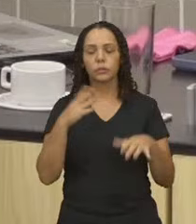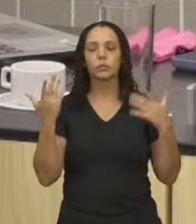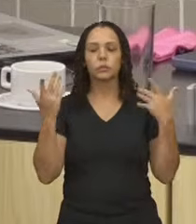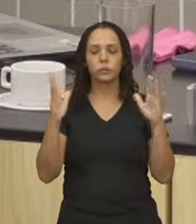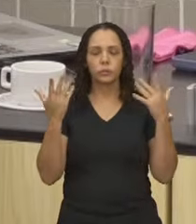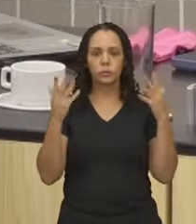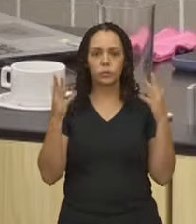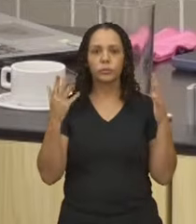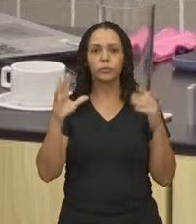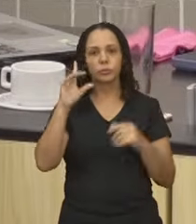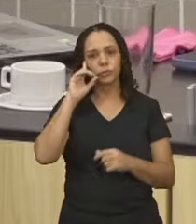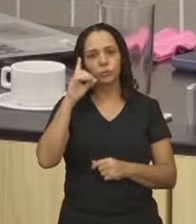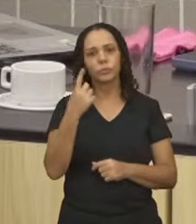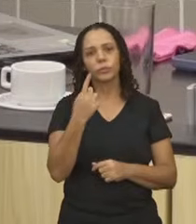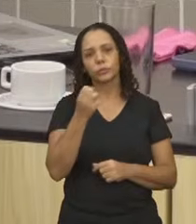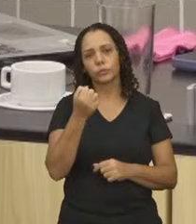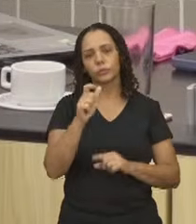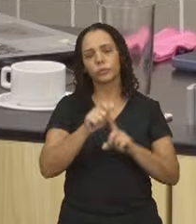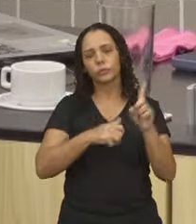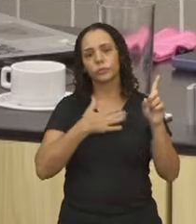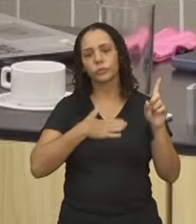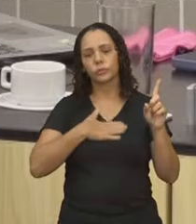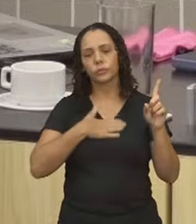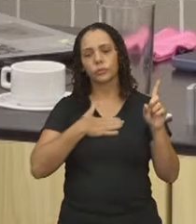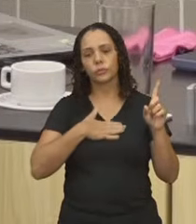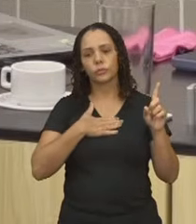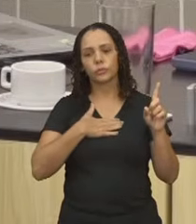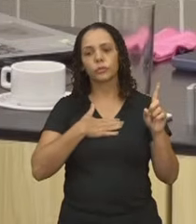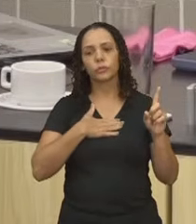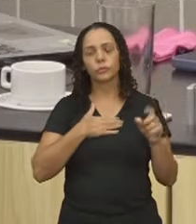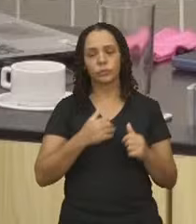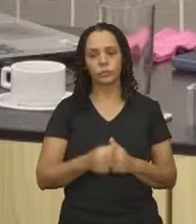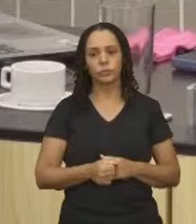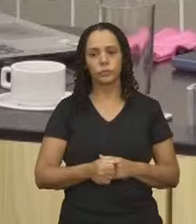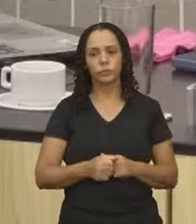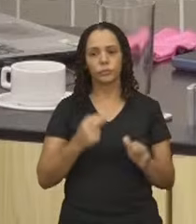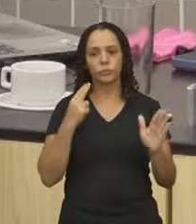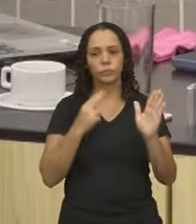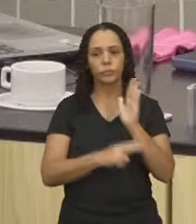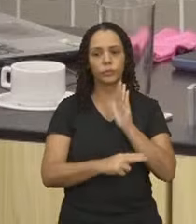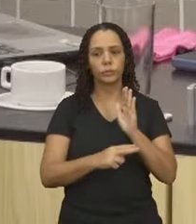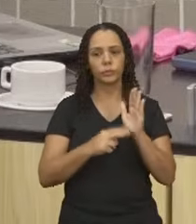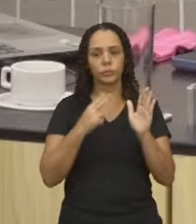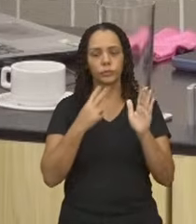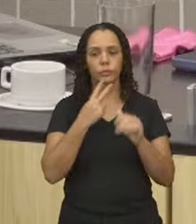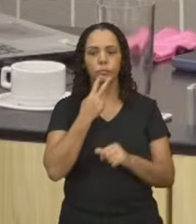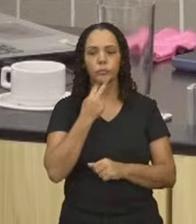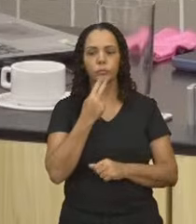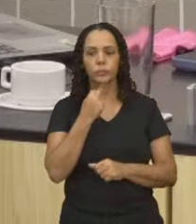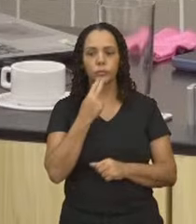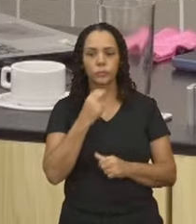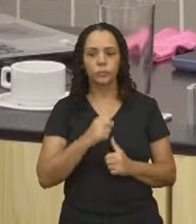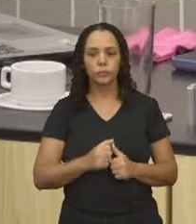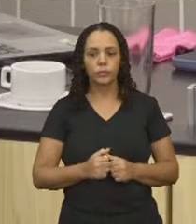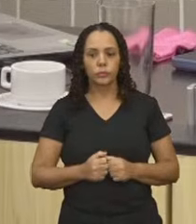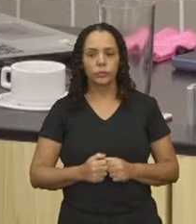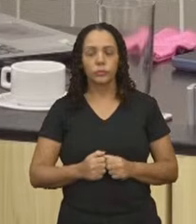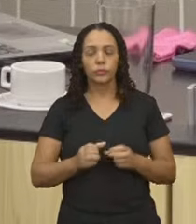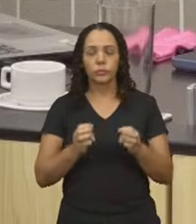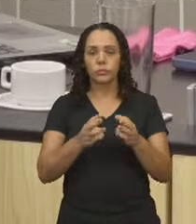comemorado em 18 de agosto do corrente. Autoria, Valmir do Parque Meia